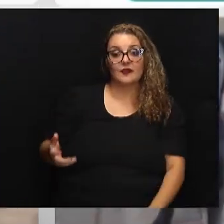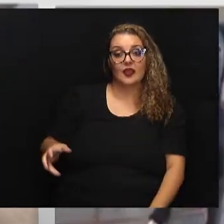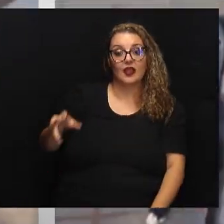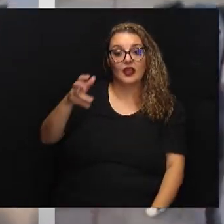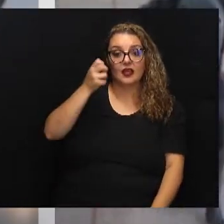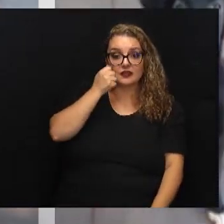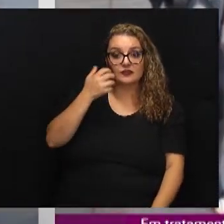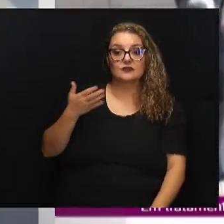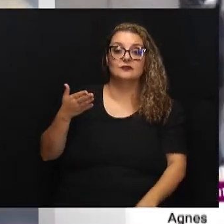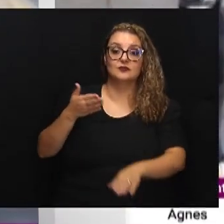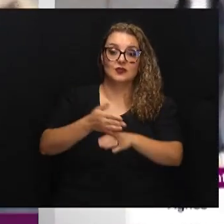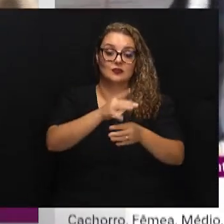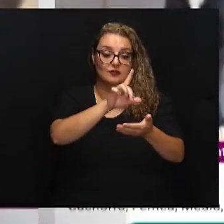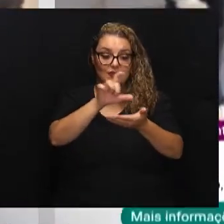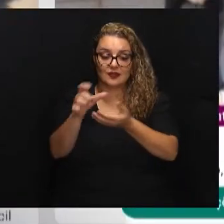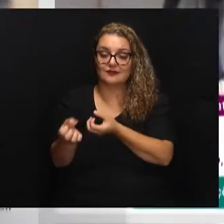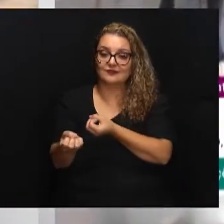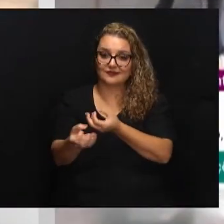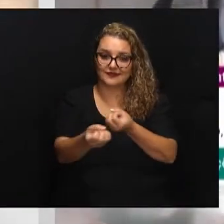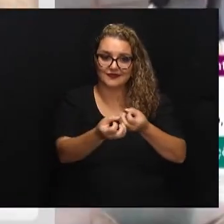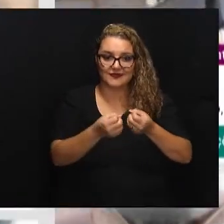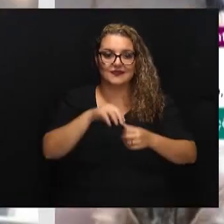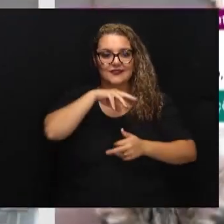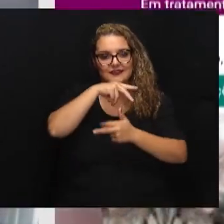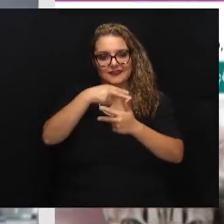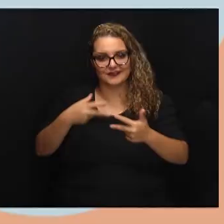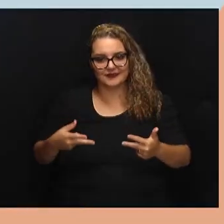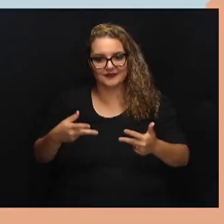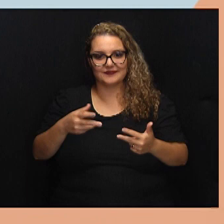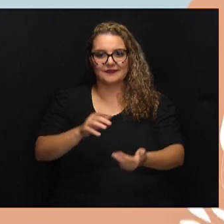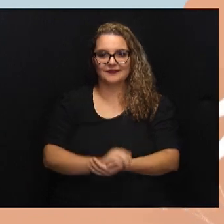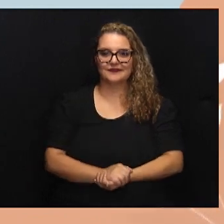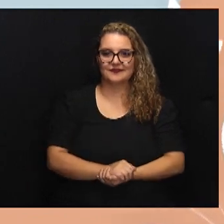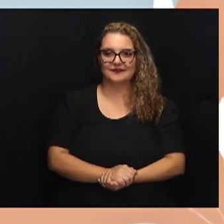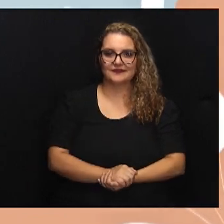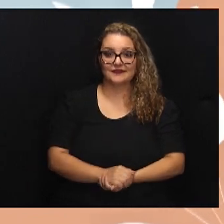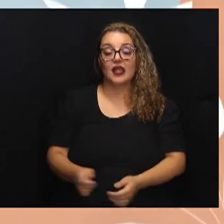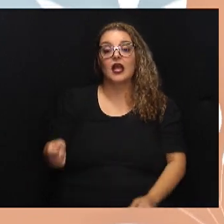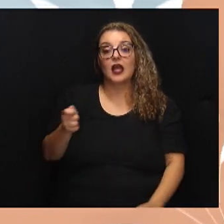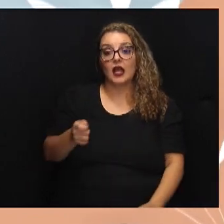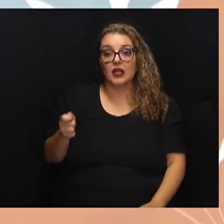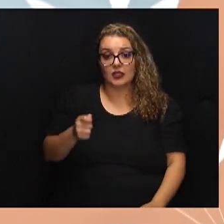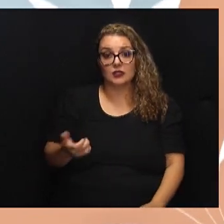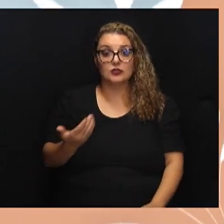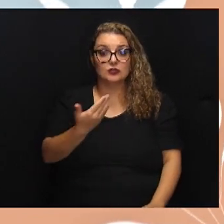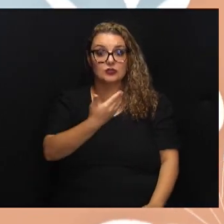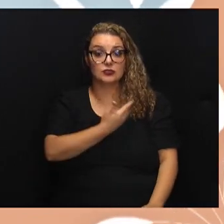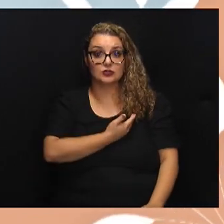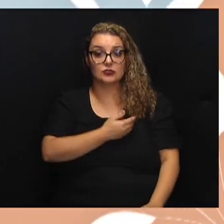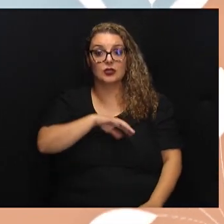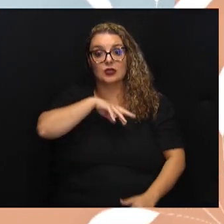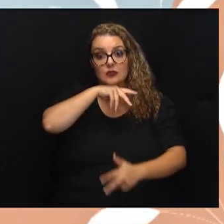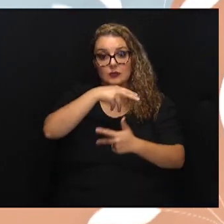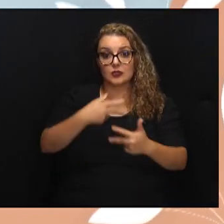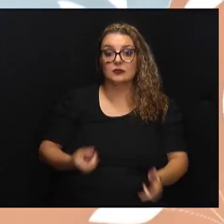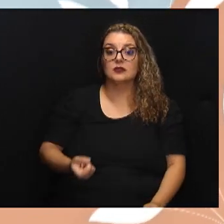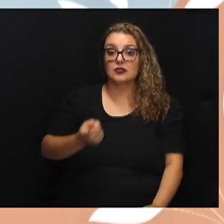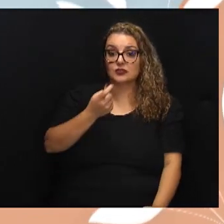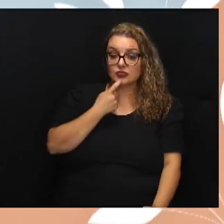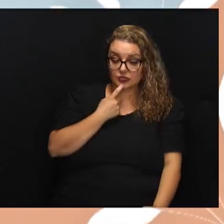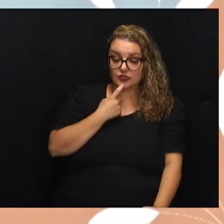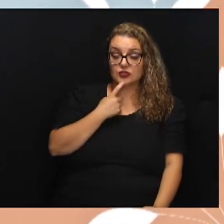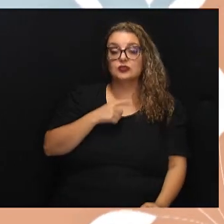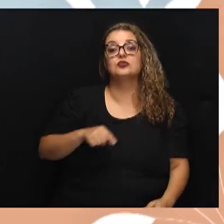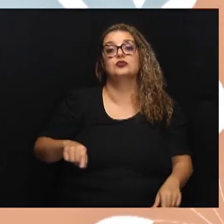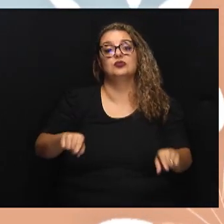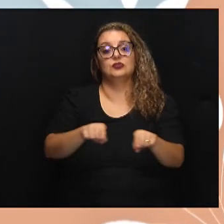e acessar as fotos e informações sobre os bichinhos. A Associação Amigos dos Animais de Campinas